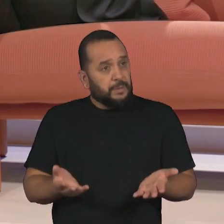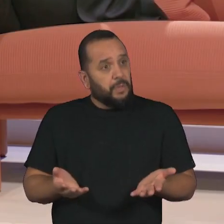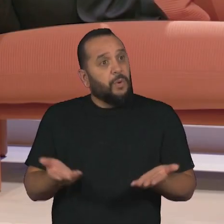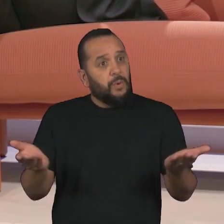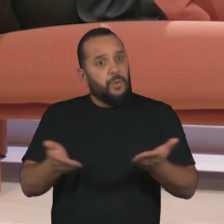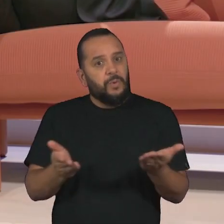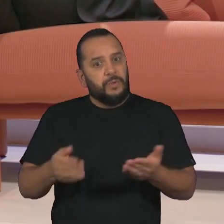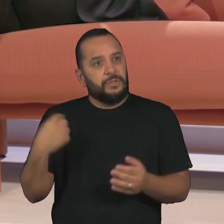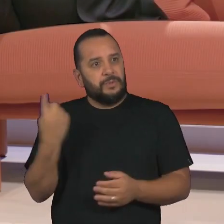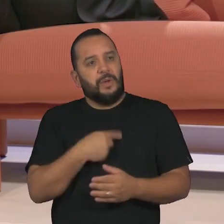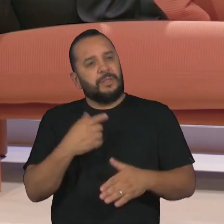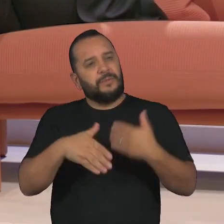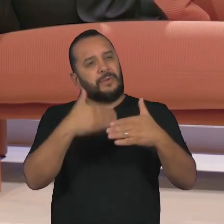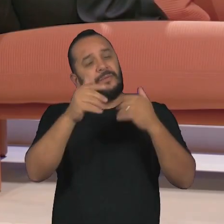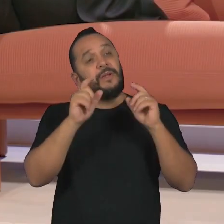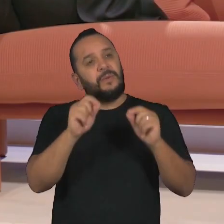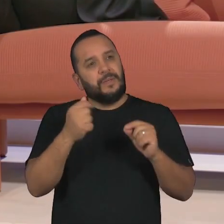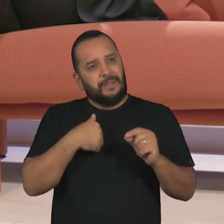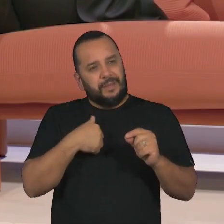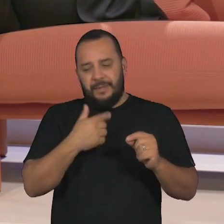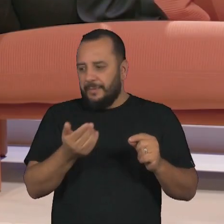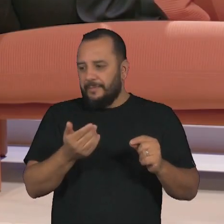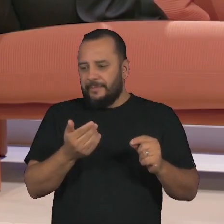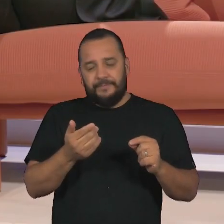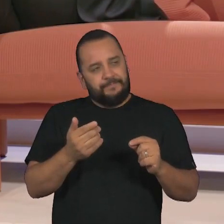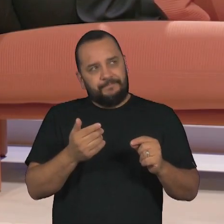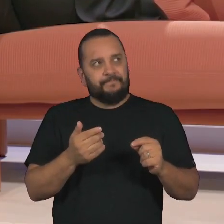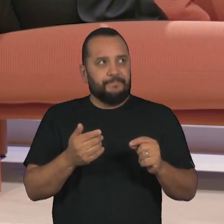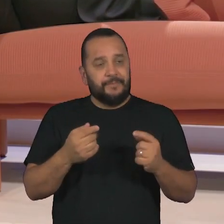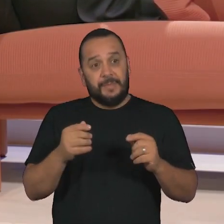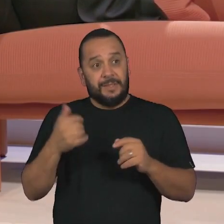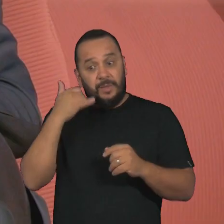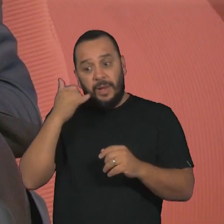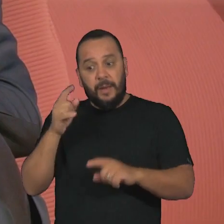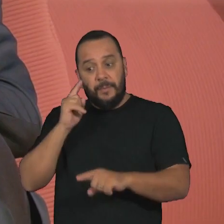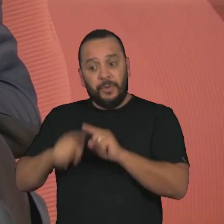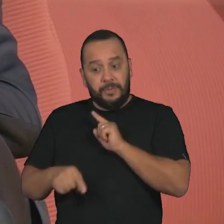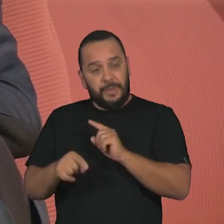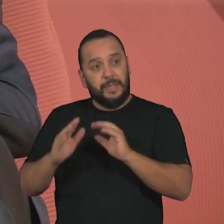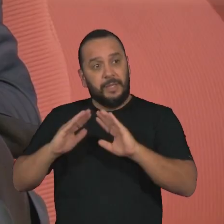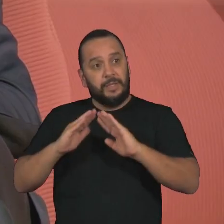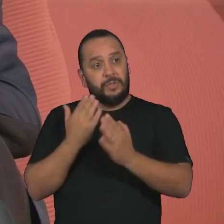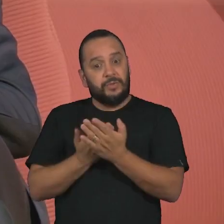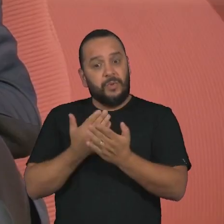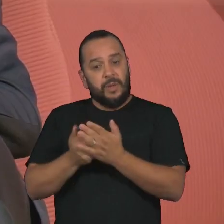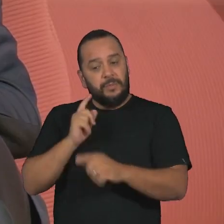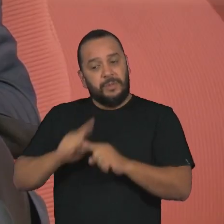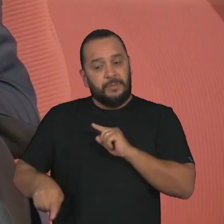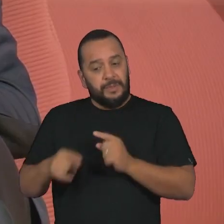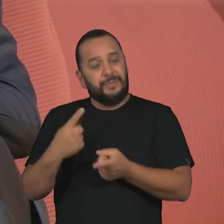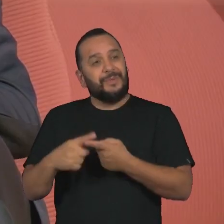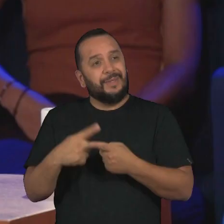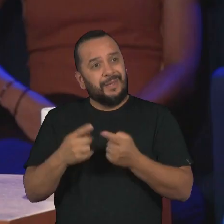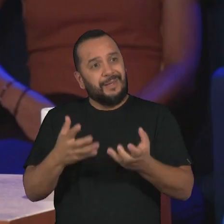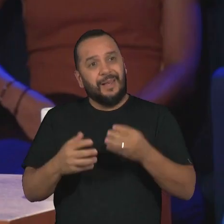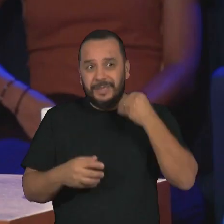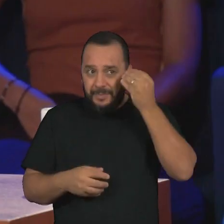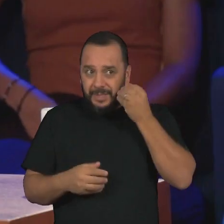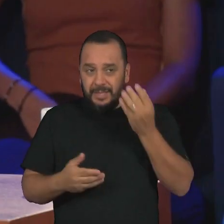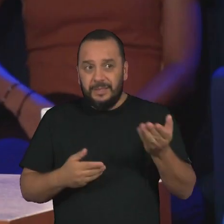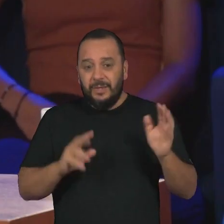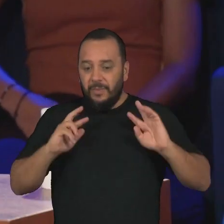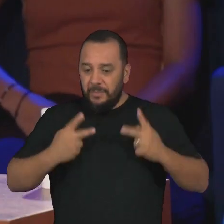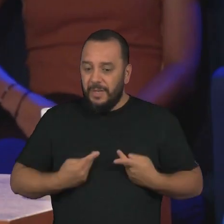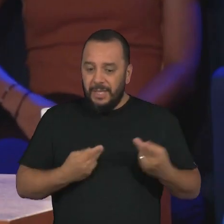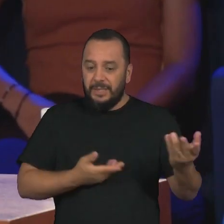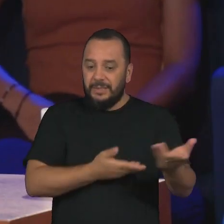ensino médio, de proibir o celular nas escolas, para que você possa ter, de fato, essa experiência que é a experiência